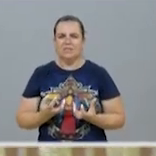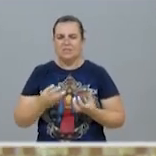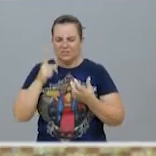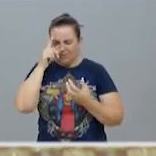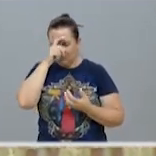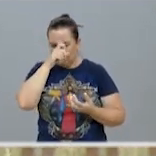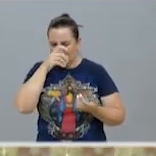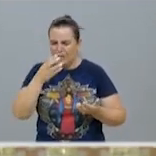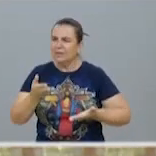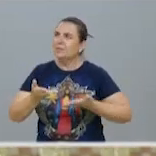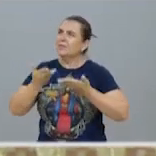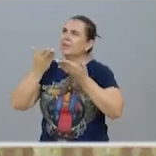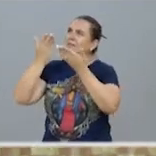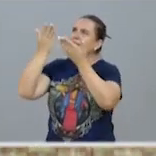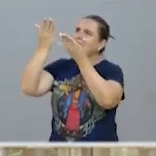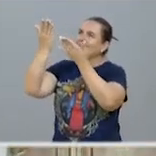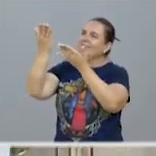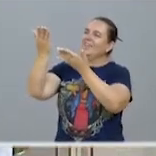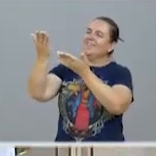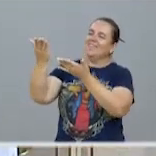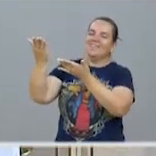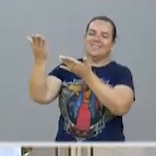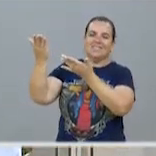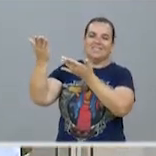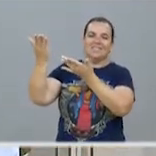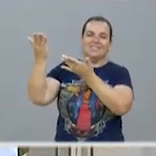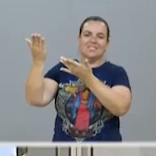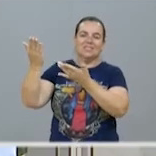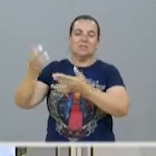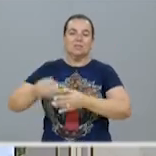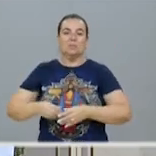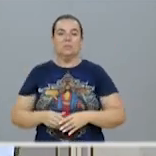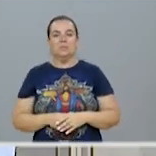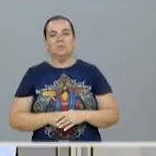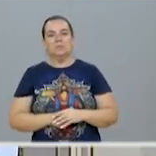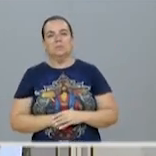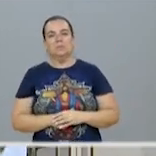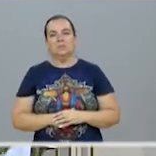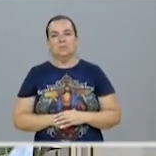ao Senhor te entregarei. Obrigado, Senhor.